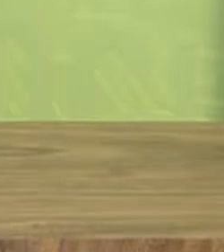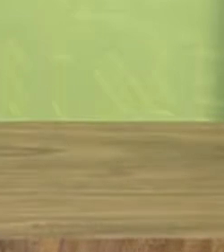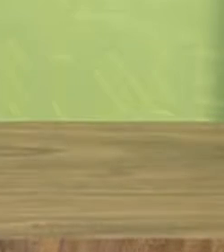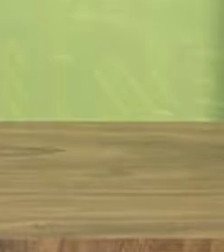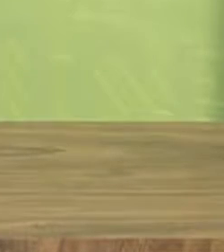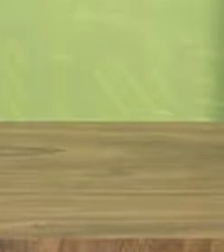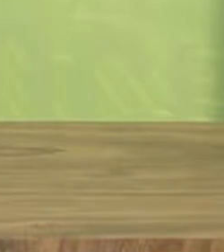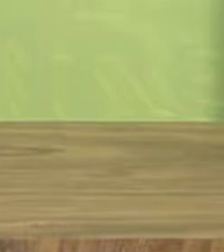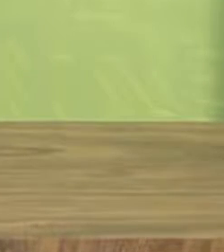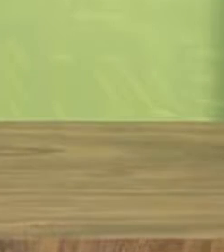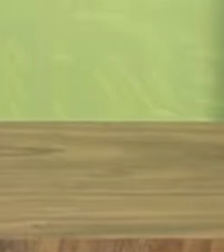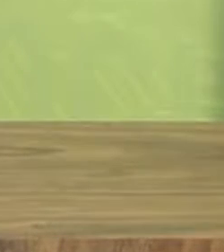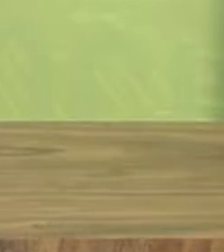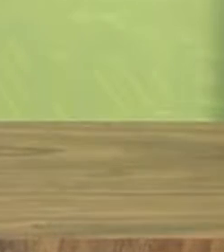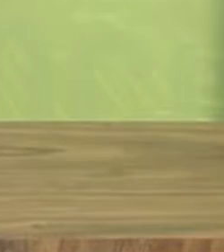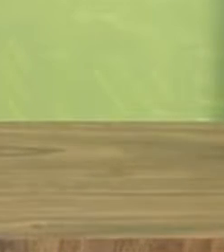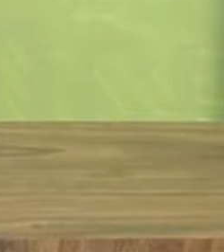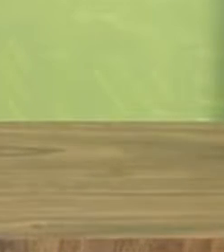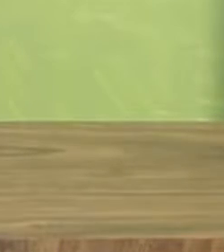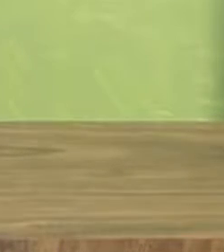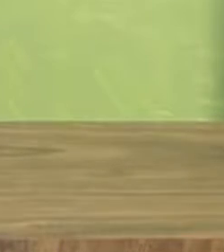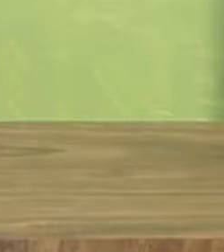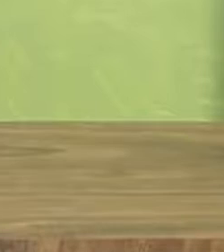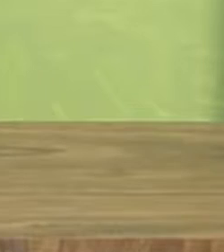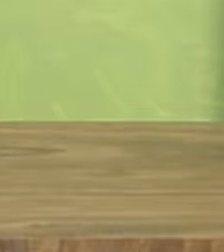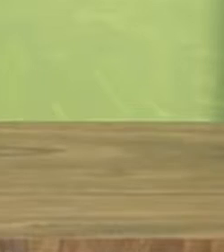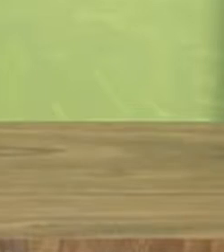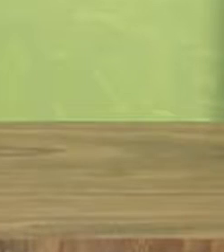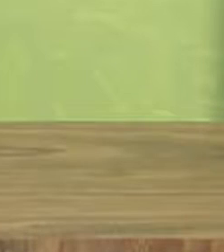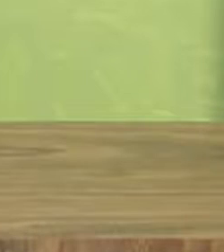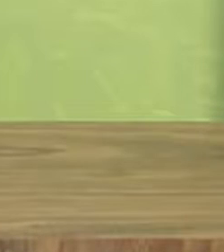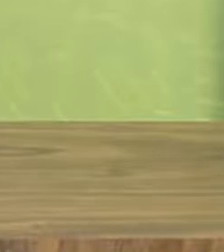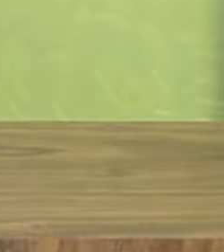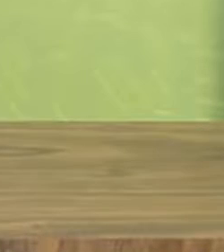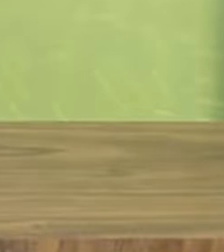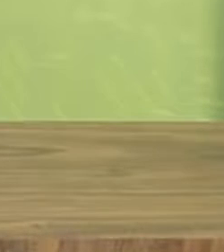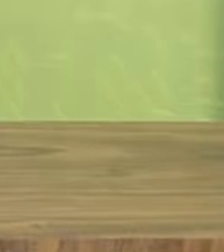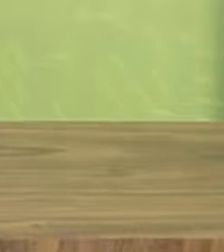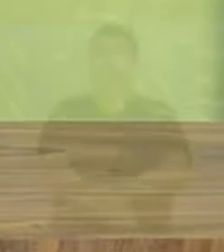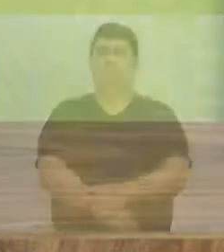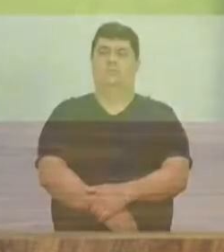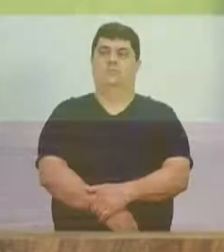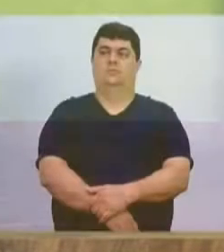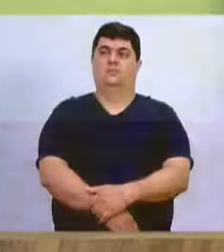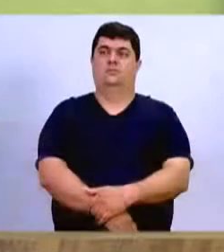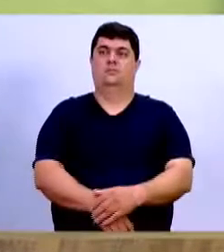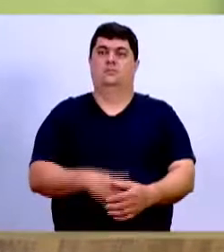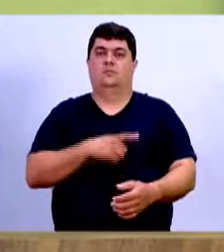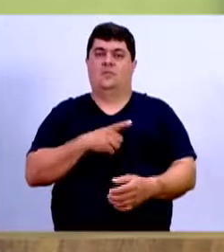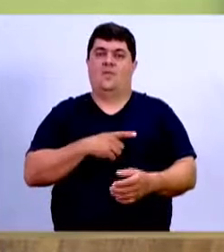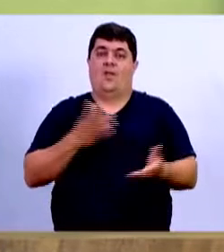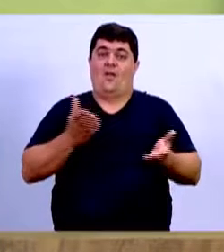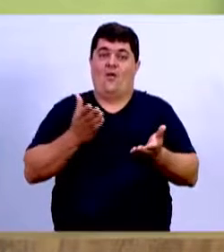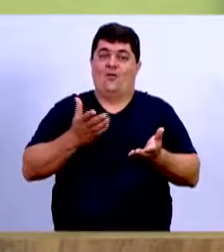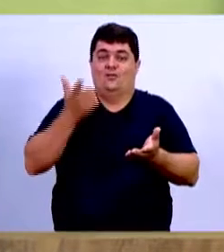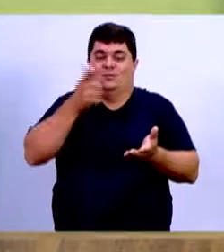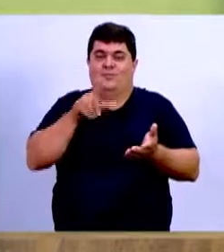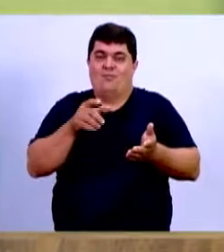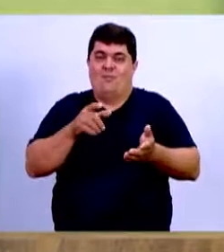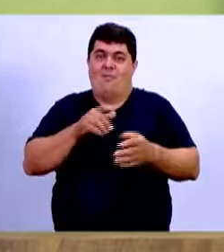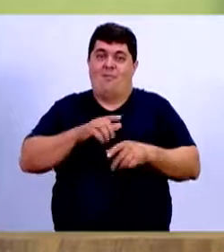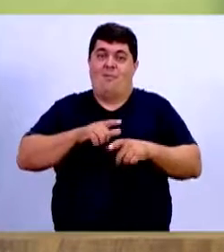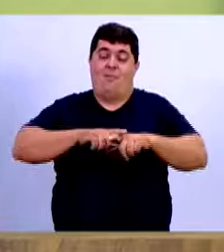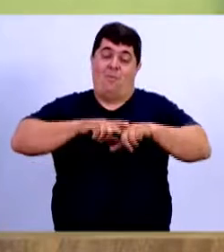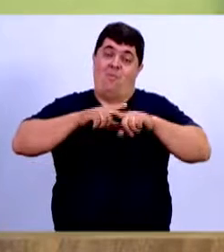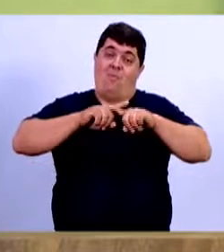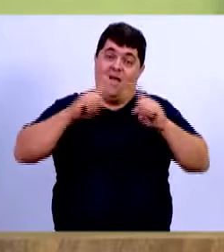Olá, muito boa noite a você que nos assiste. É um grande prazer, né, o dia de hoje, porque nós trazemos algo a mais para vocês